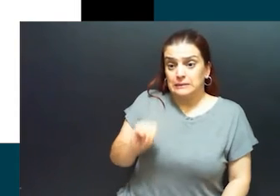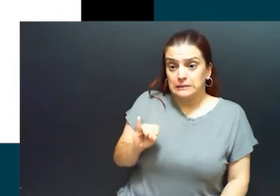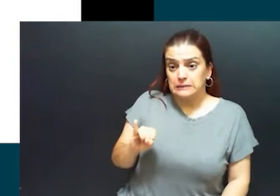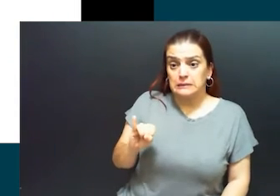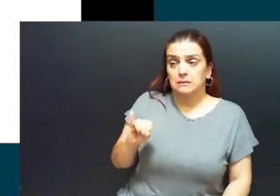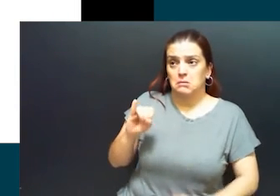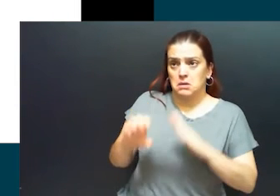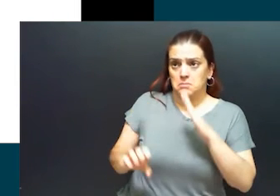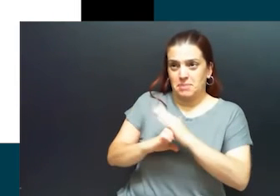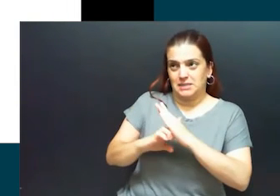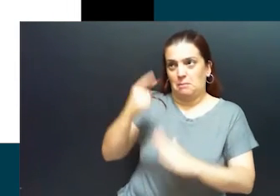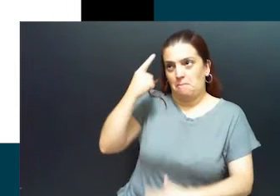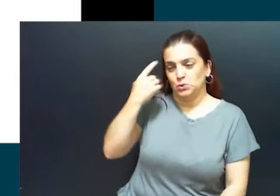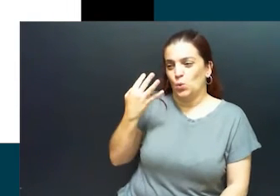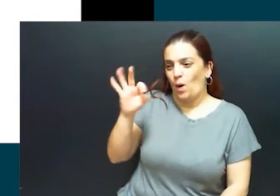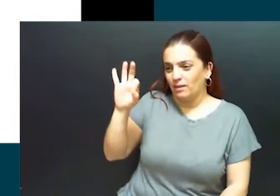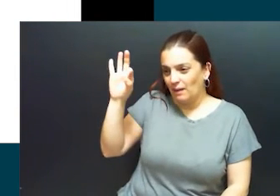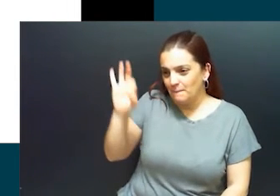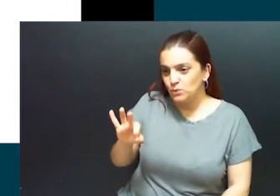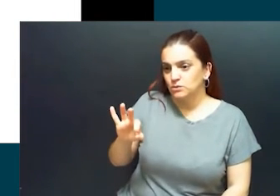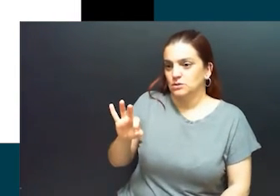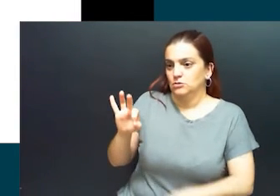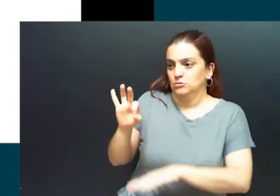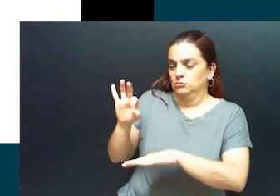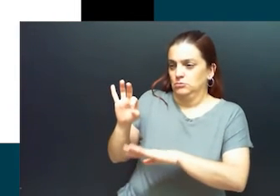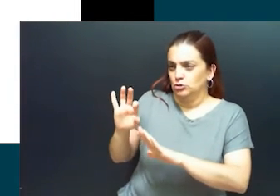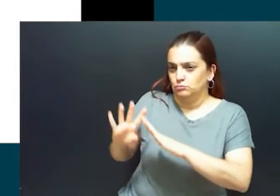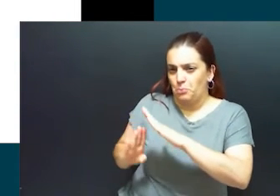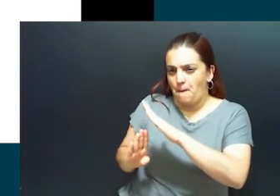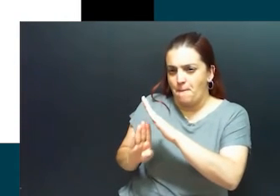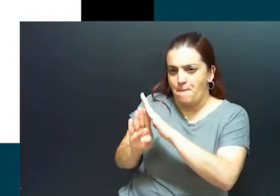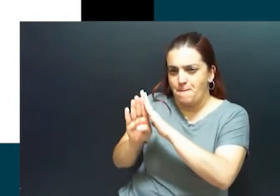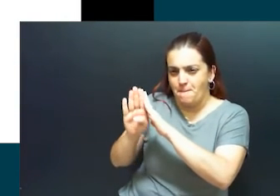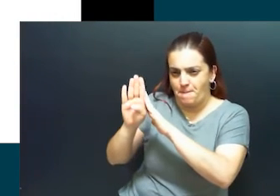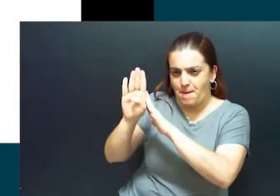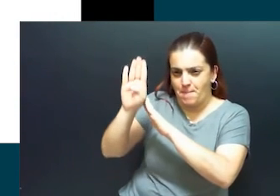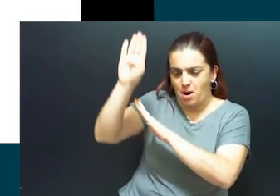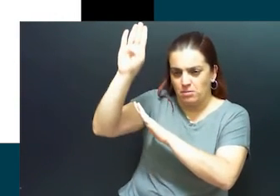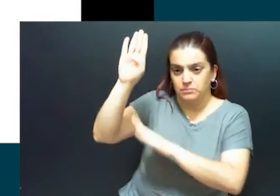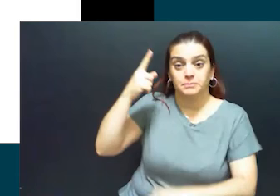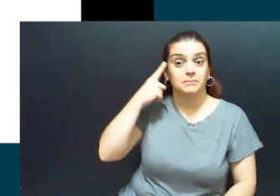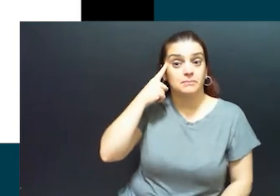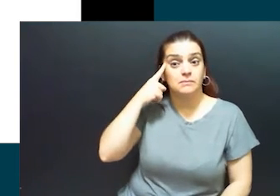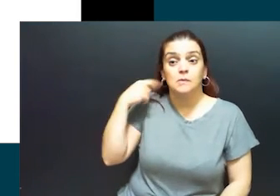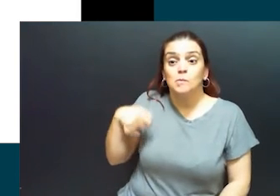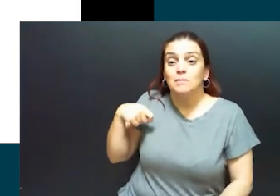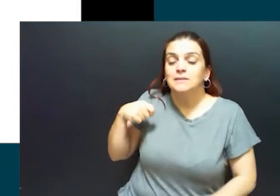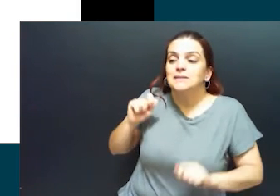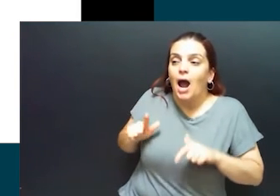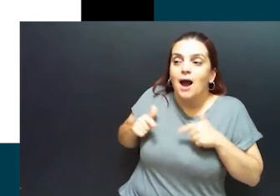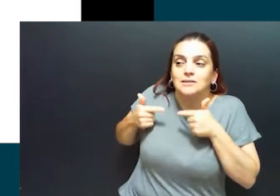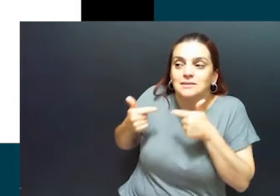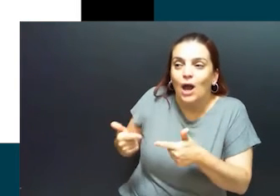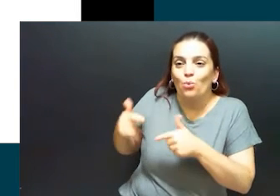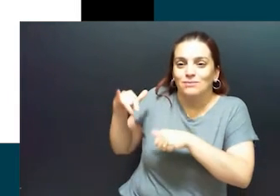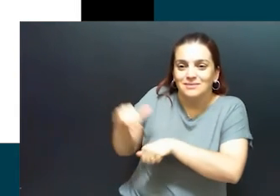aquele momento, né, é crescer a divisão de cursos de inglês em 40%, as ações, né, e as estratégias que você vai criar para o seu produto,